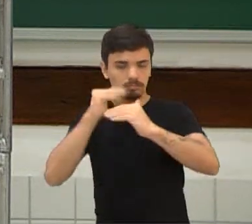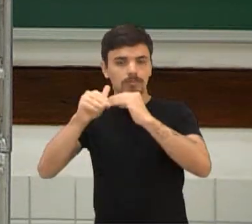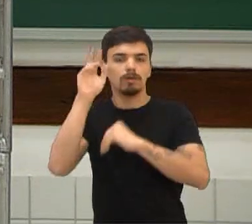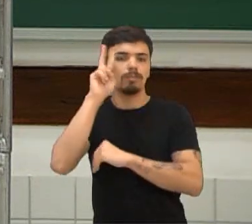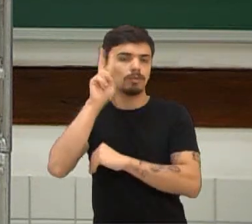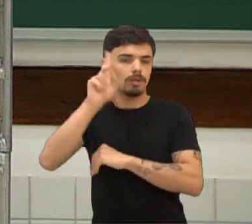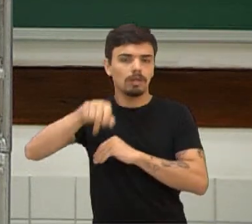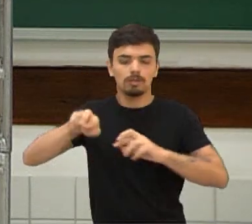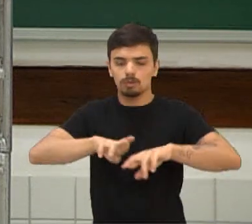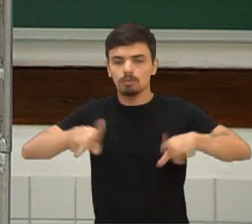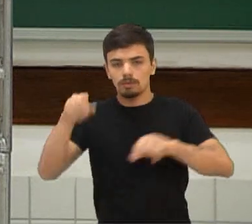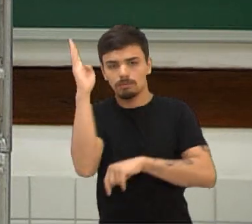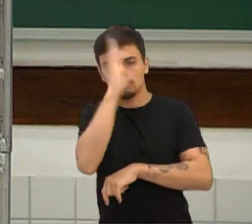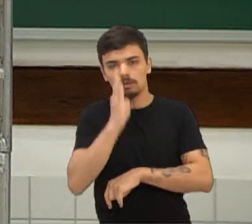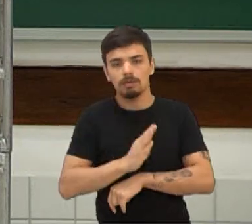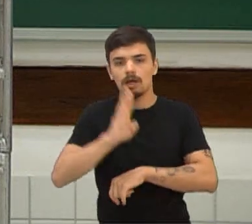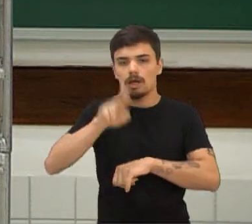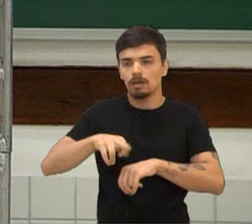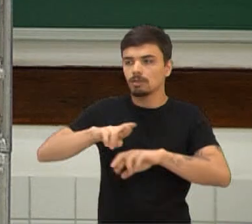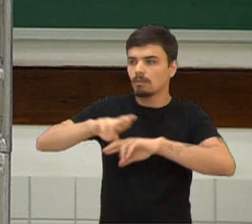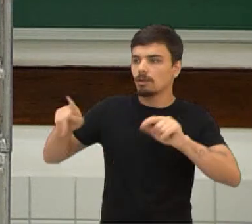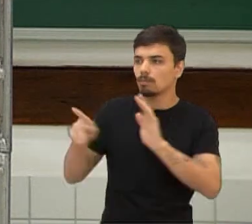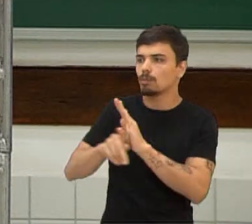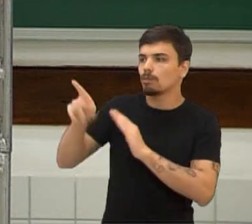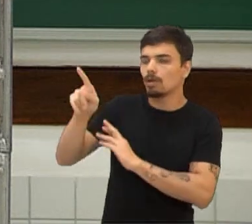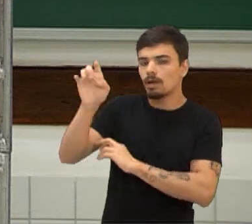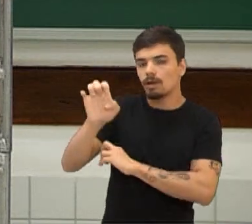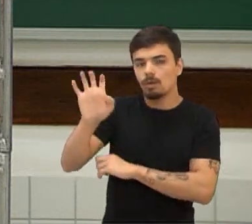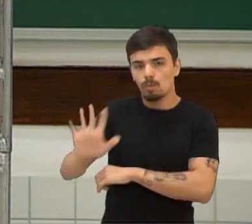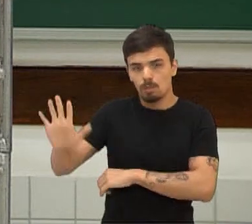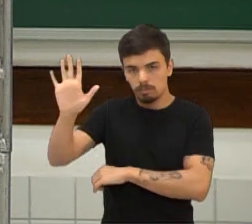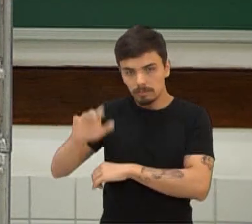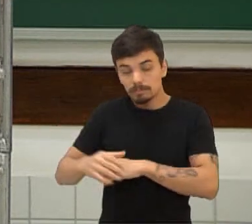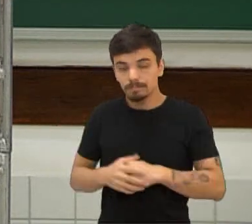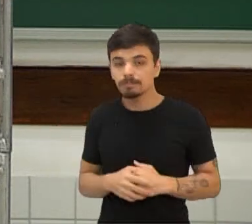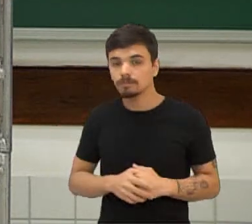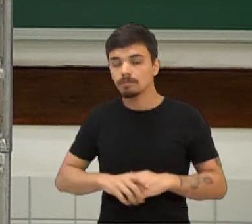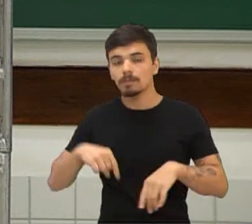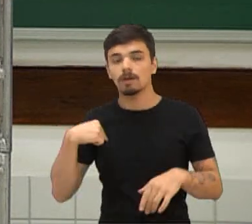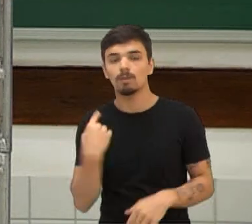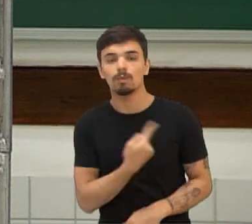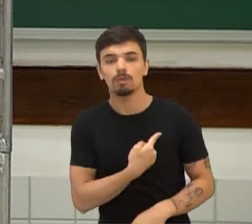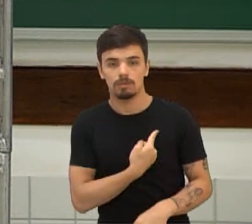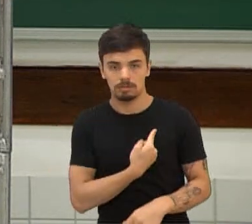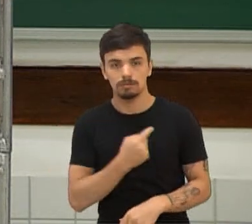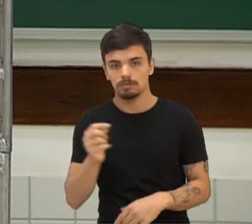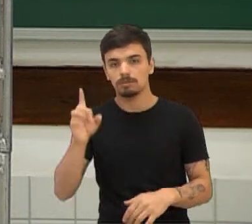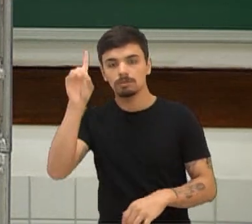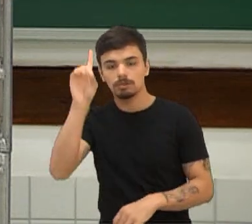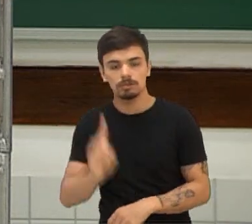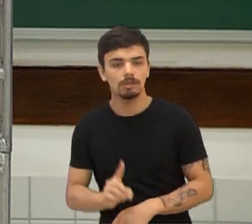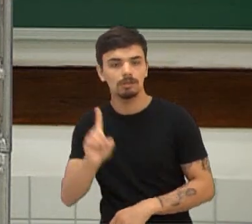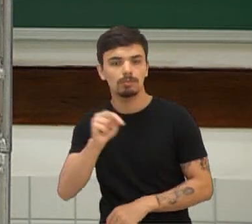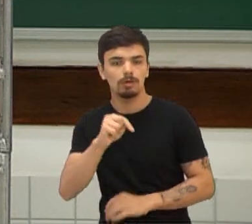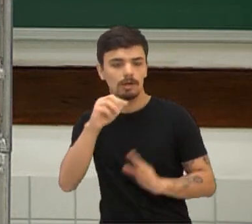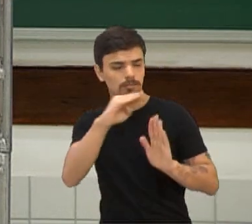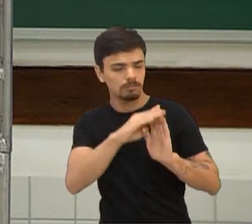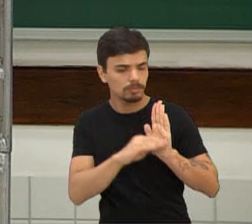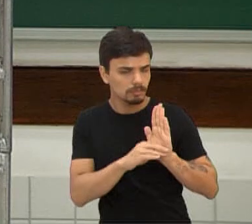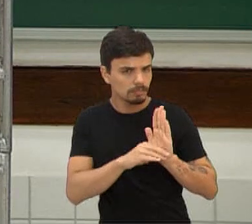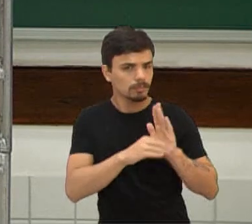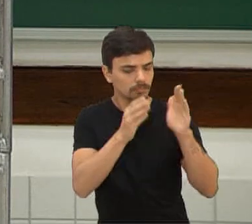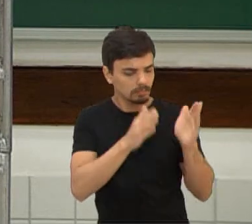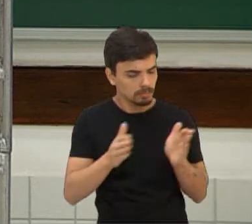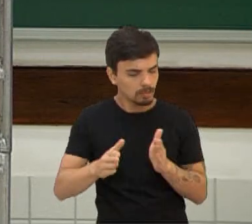ele é diferente do processo histórico europeu. Então, os nossos direitos vão aparecer numa ordem diferente